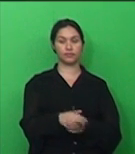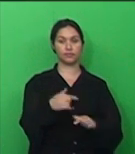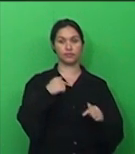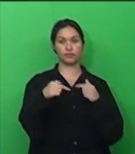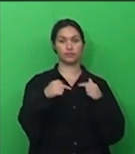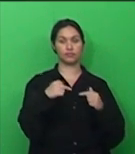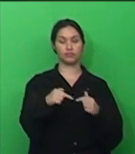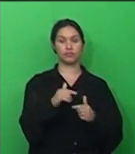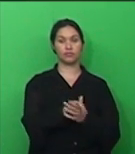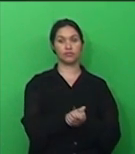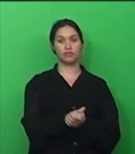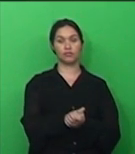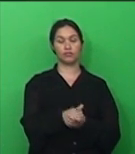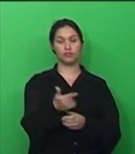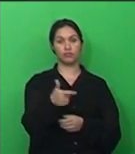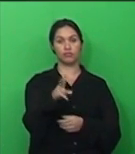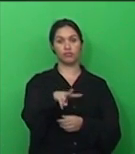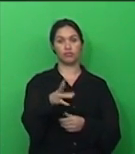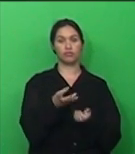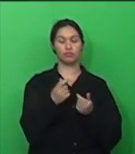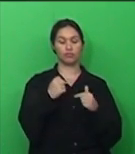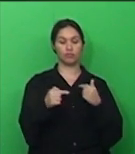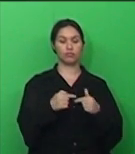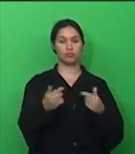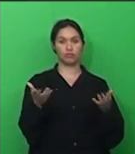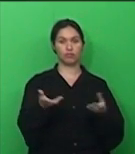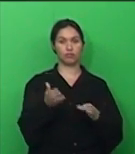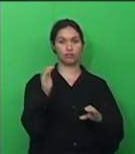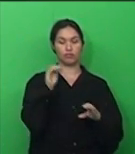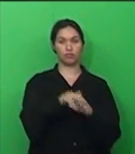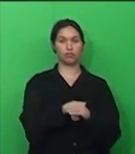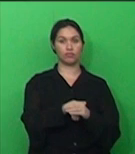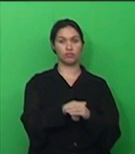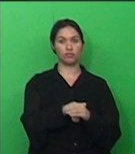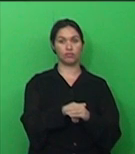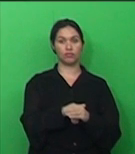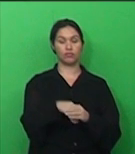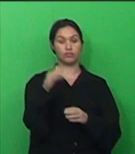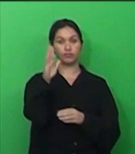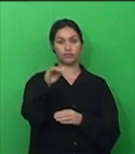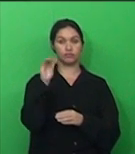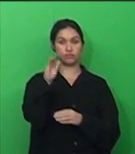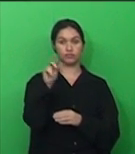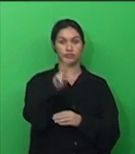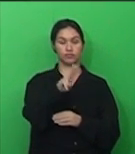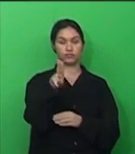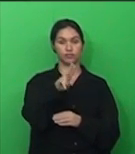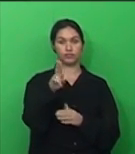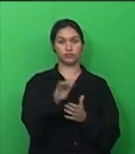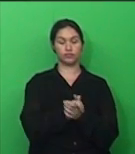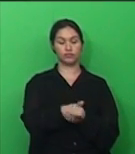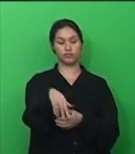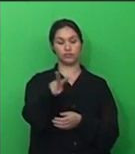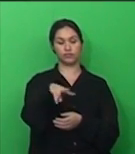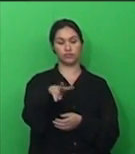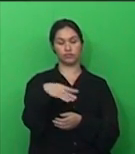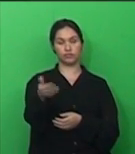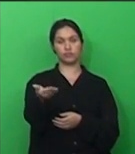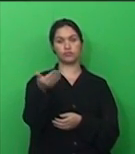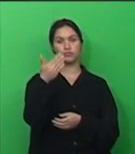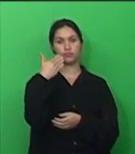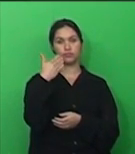discussão. Não havendo quem queira discutir, está em votação. A chamada será nominal, os vereadores se